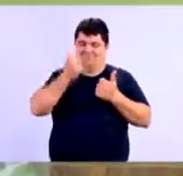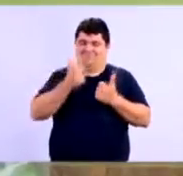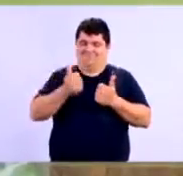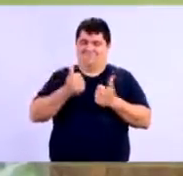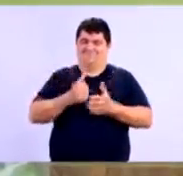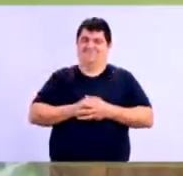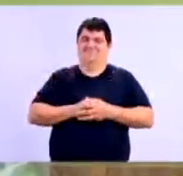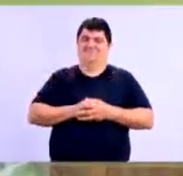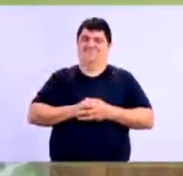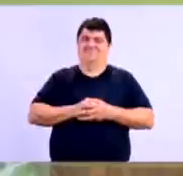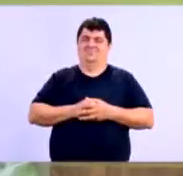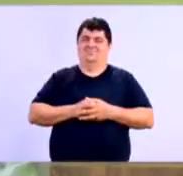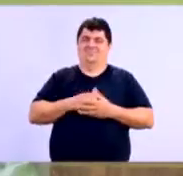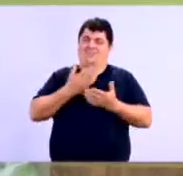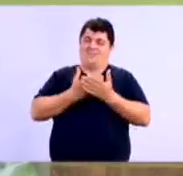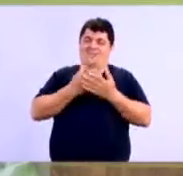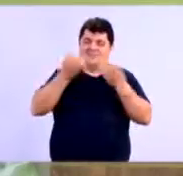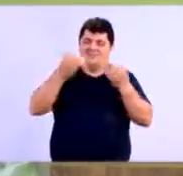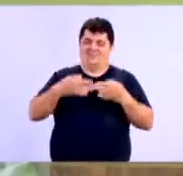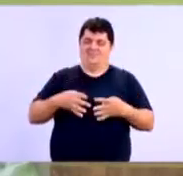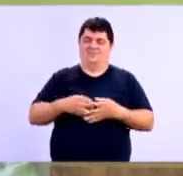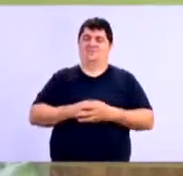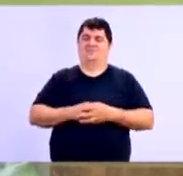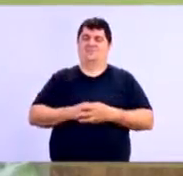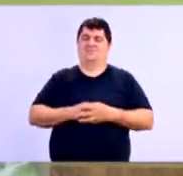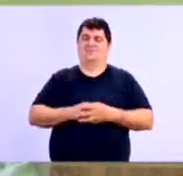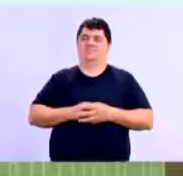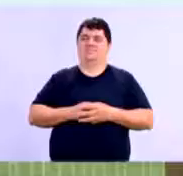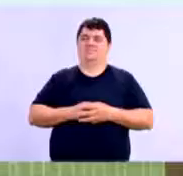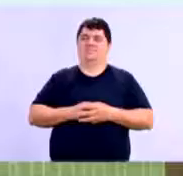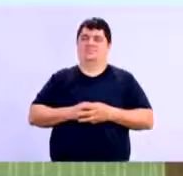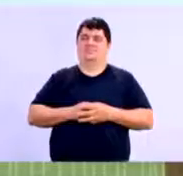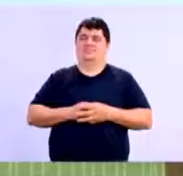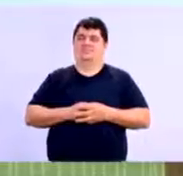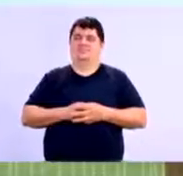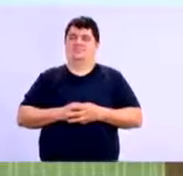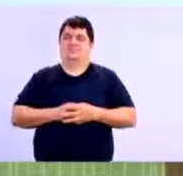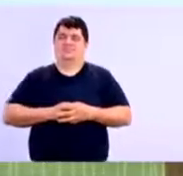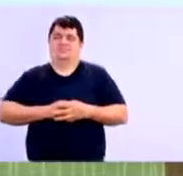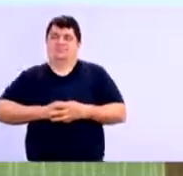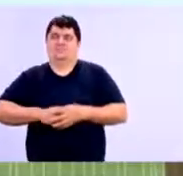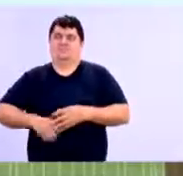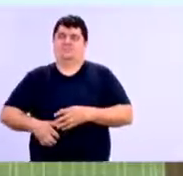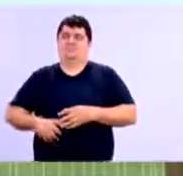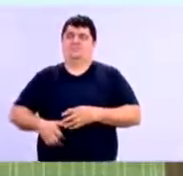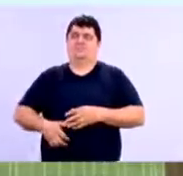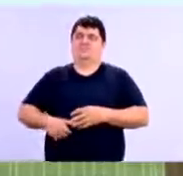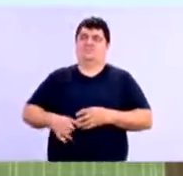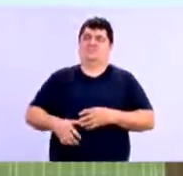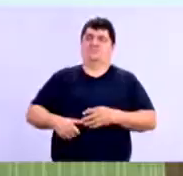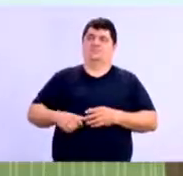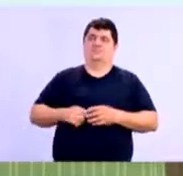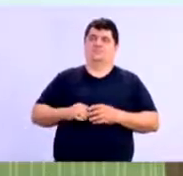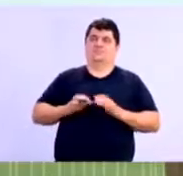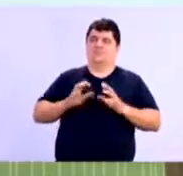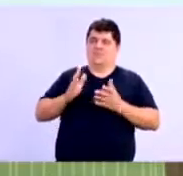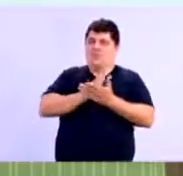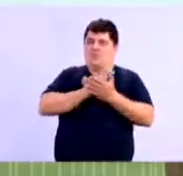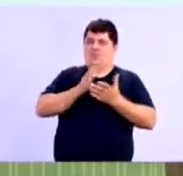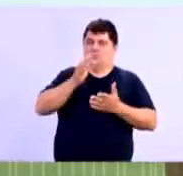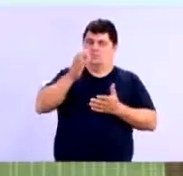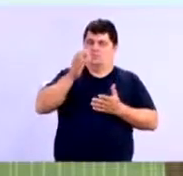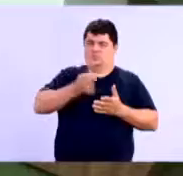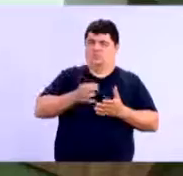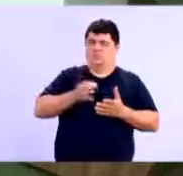aqui essa questão da explicação mesmo. Professora, alguns acertaram esse índice ou todos, a maioria errou?